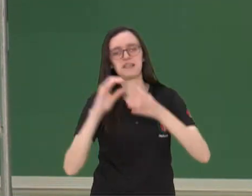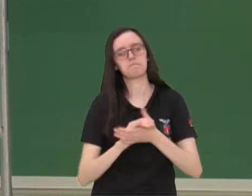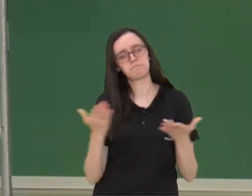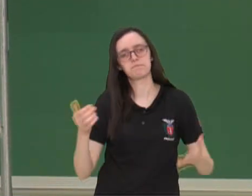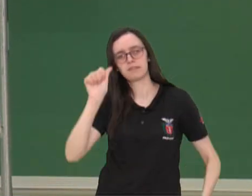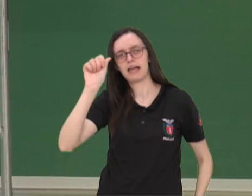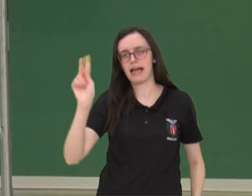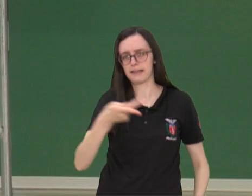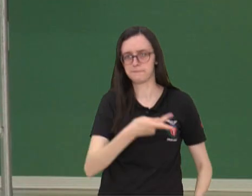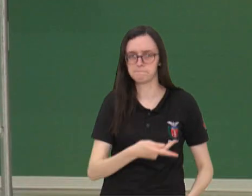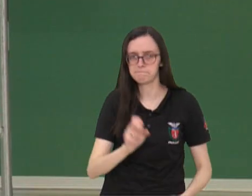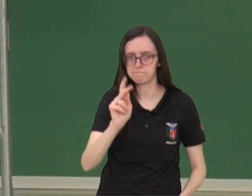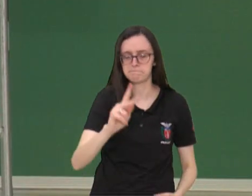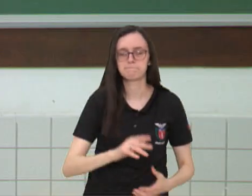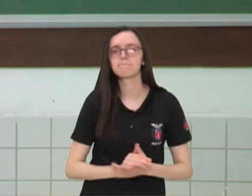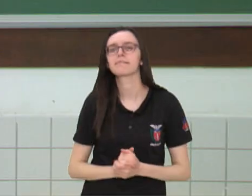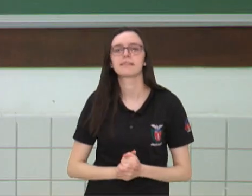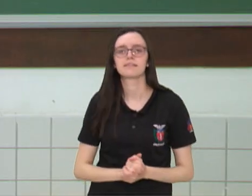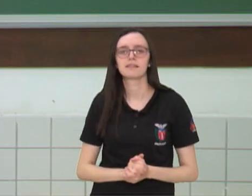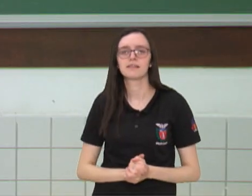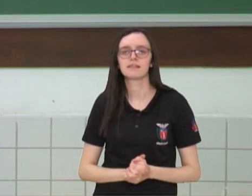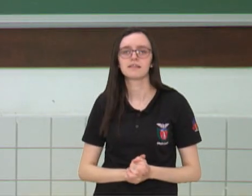A está incorreto. Alternativa A incorreta.